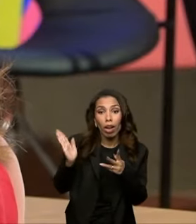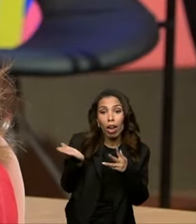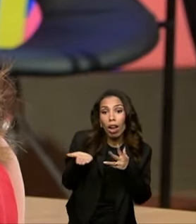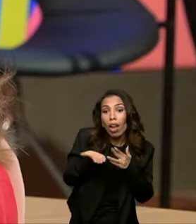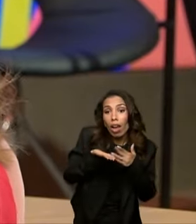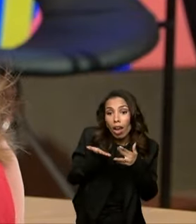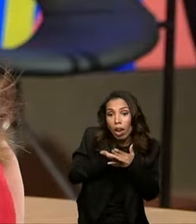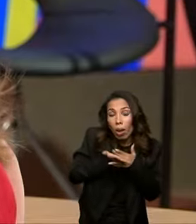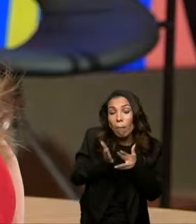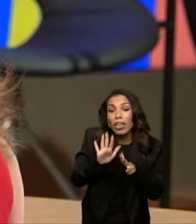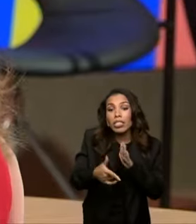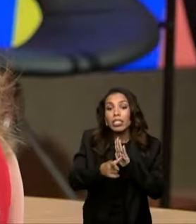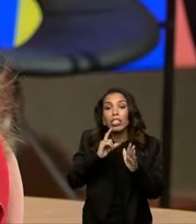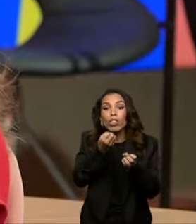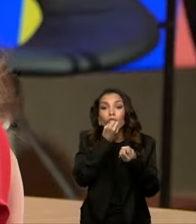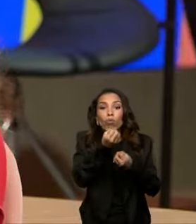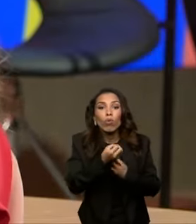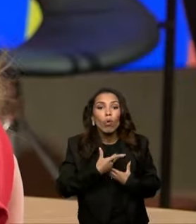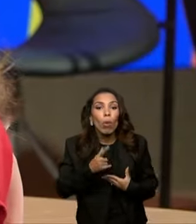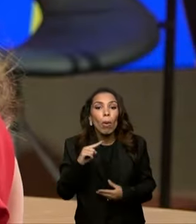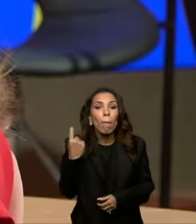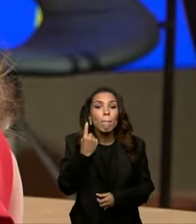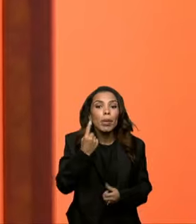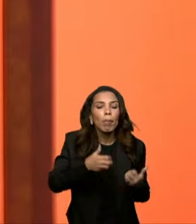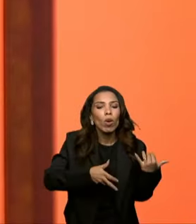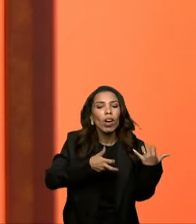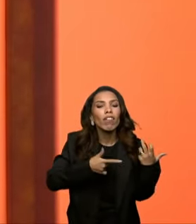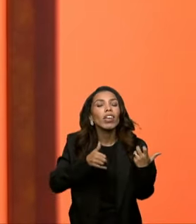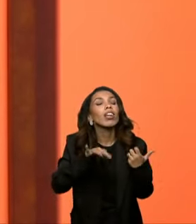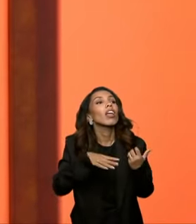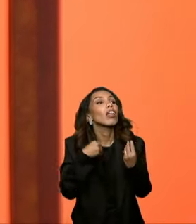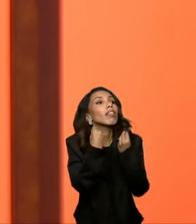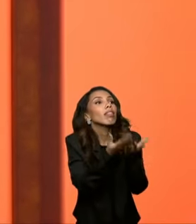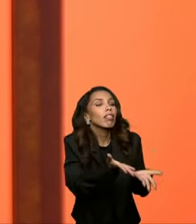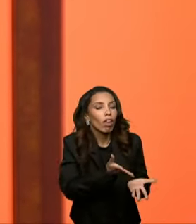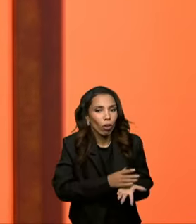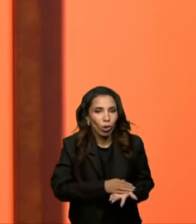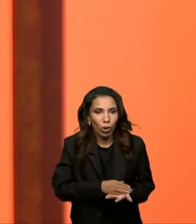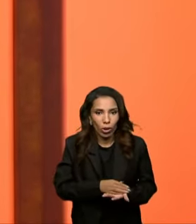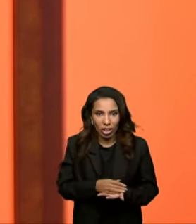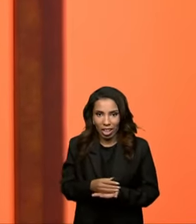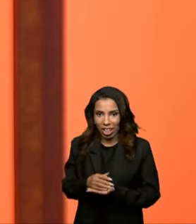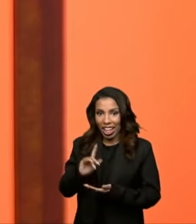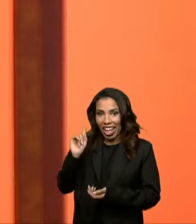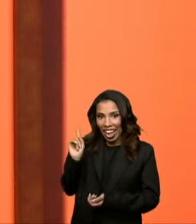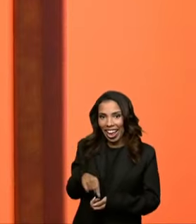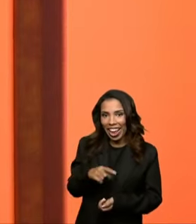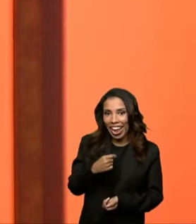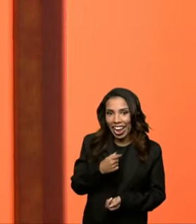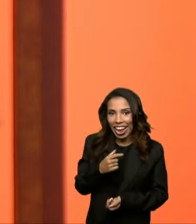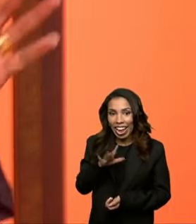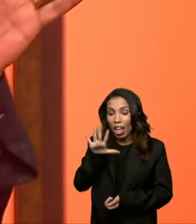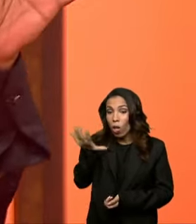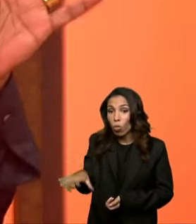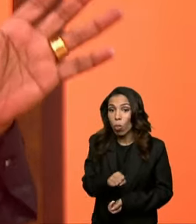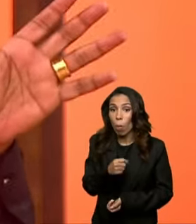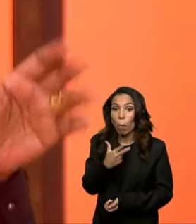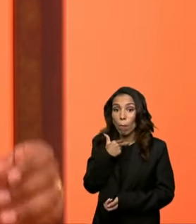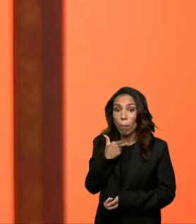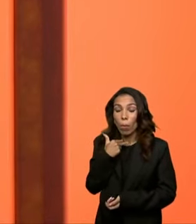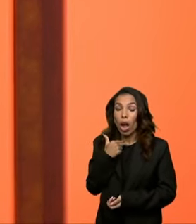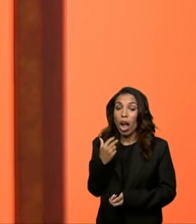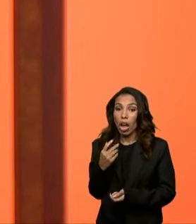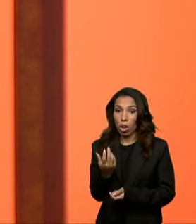me conte. Quem foi que te deu o teu primeiro cavaquinho? Ah, o primeiro cavaquinho, que inclusive até, pô, não posso nem pegar nele, eu agora botei